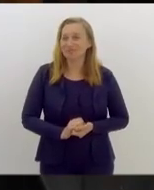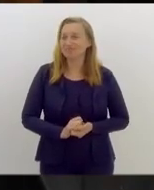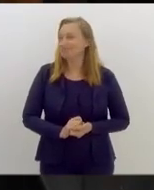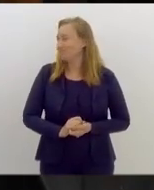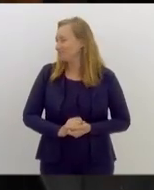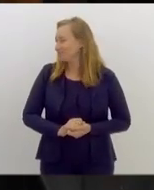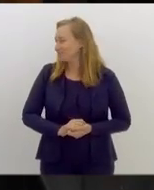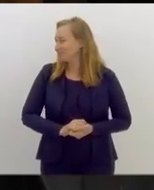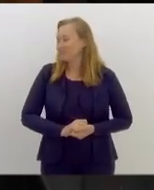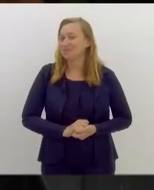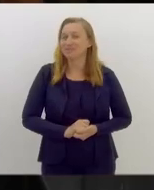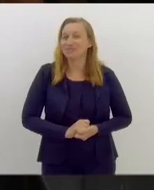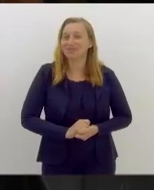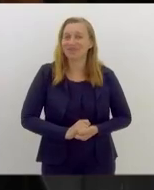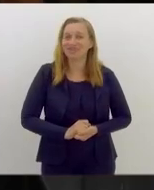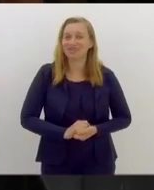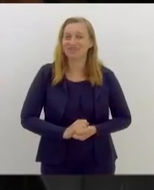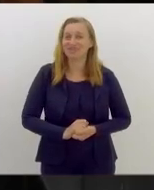senhor presidente,